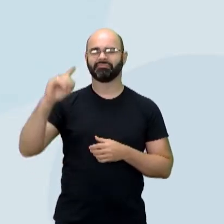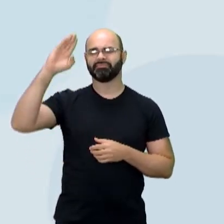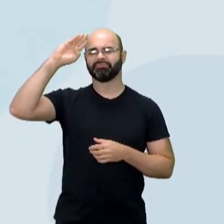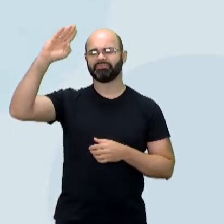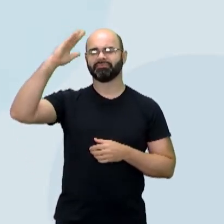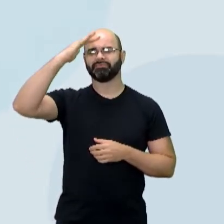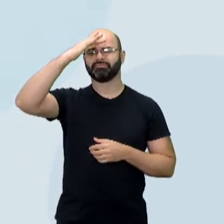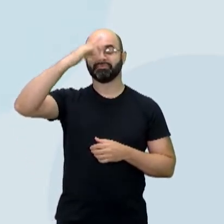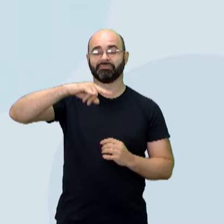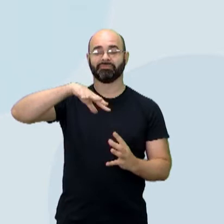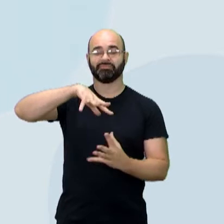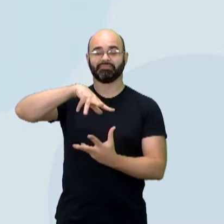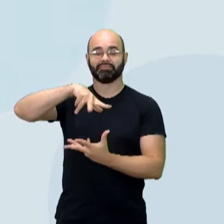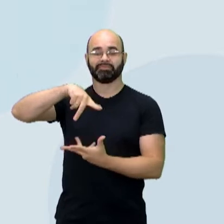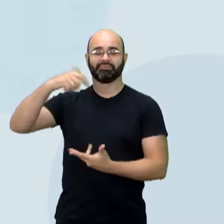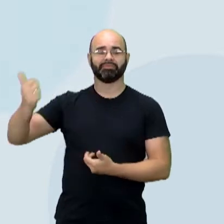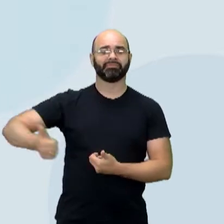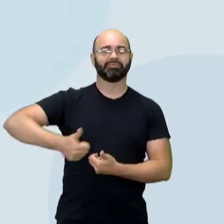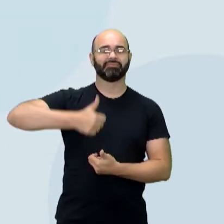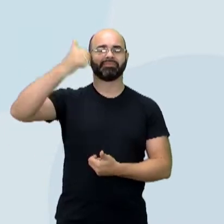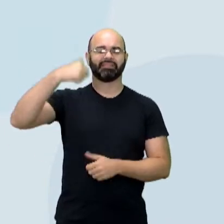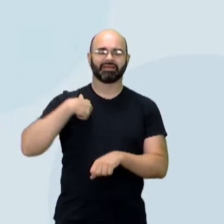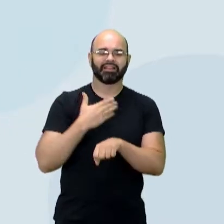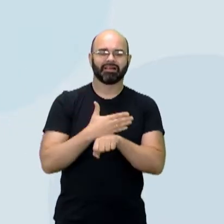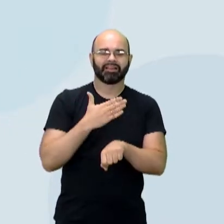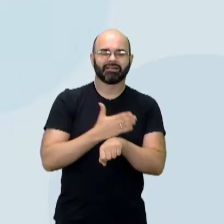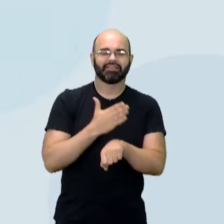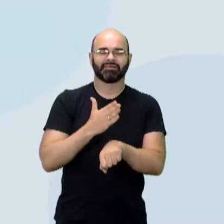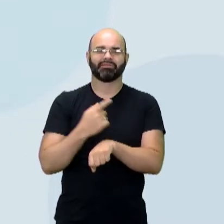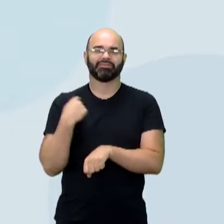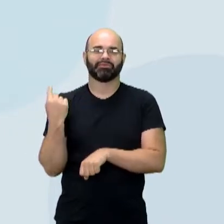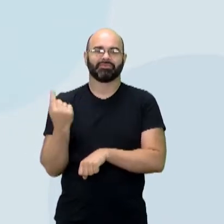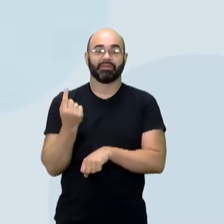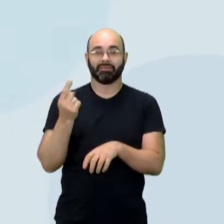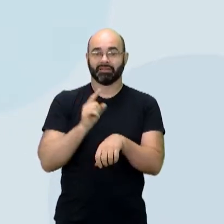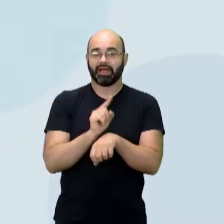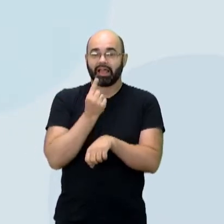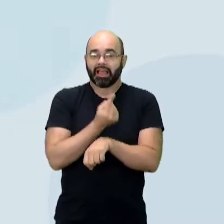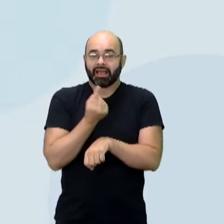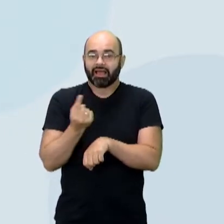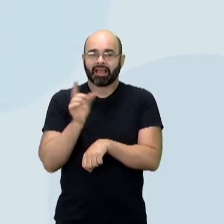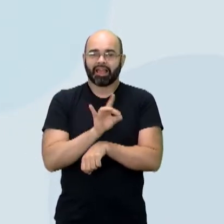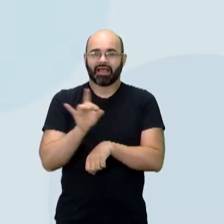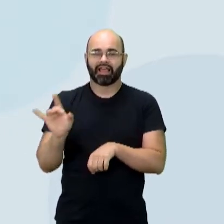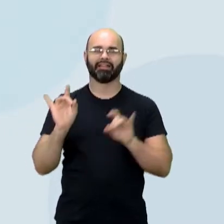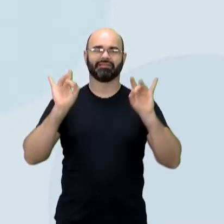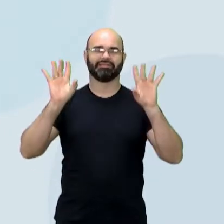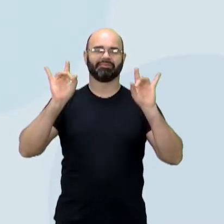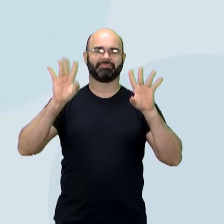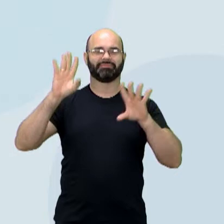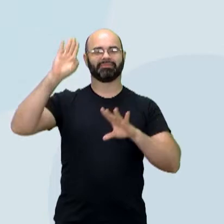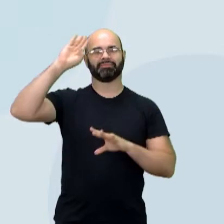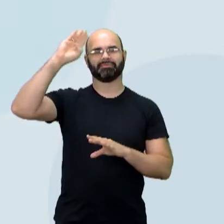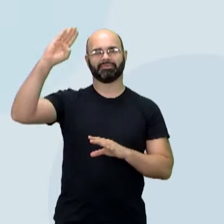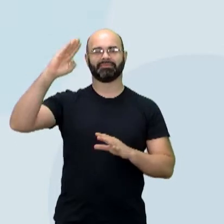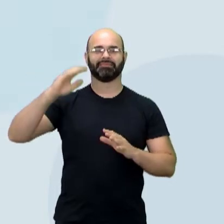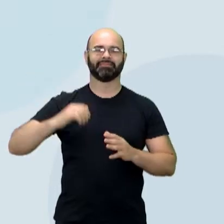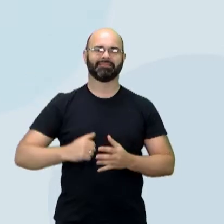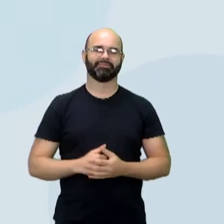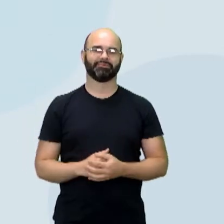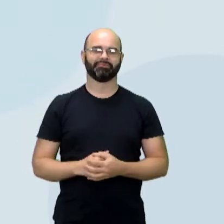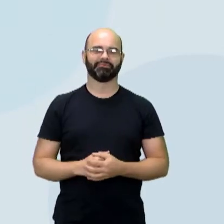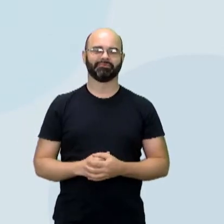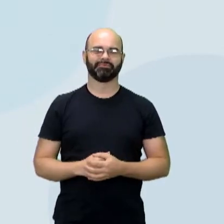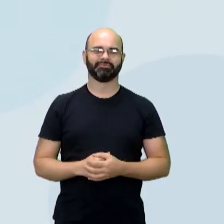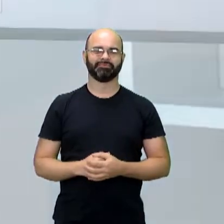mais divina que há no mundo é viver cada segundo como nunca